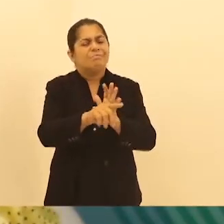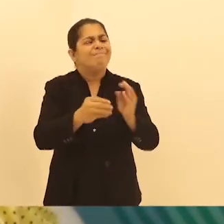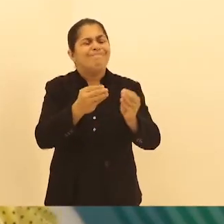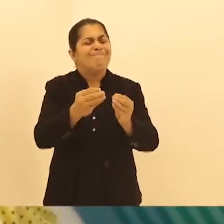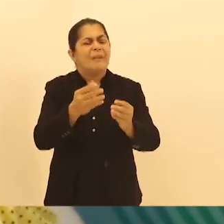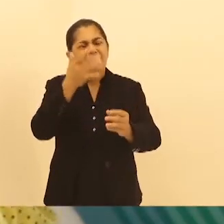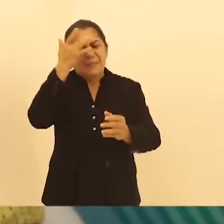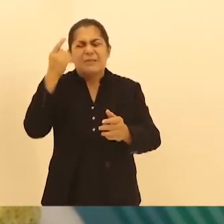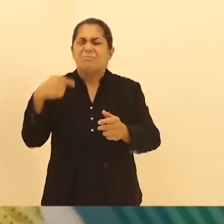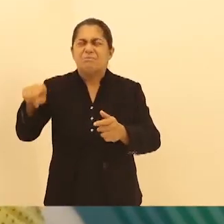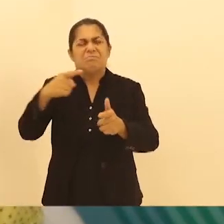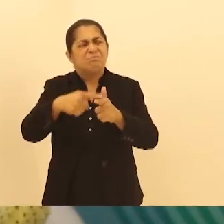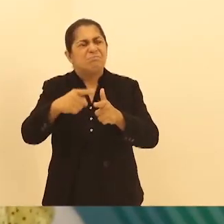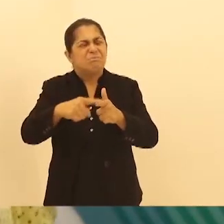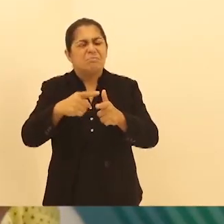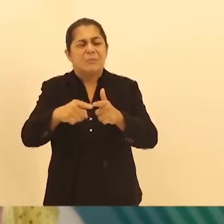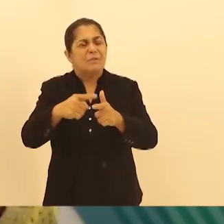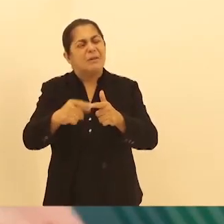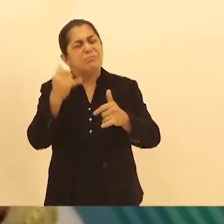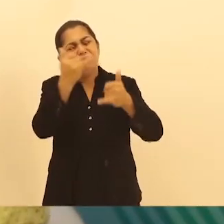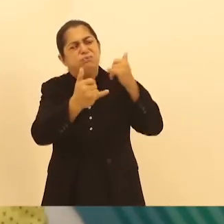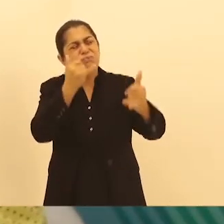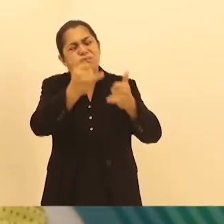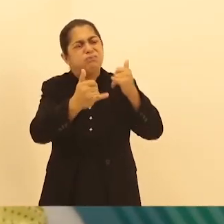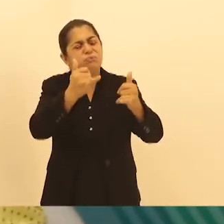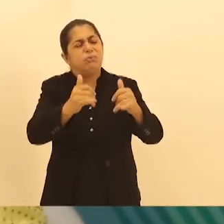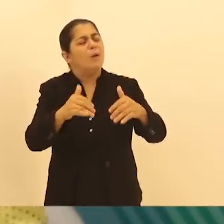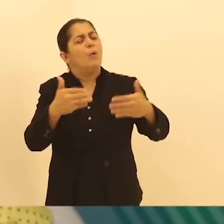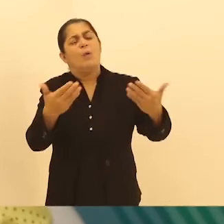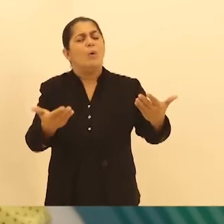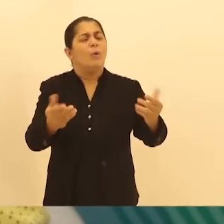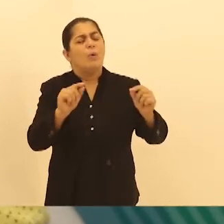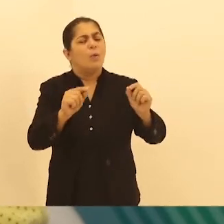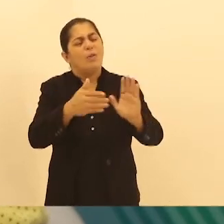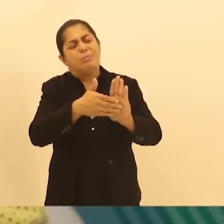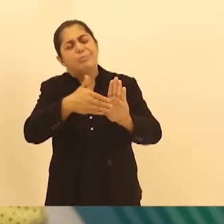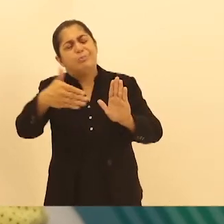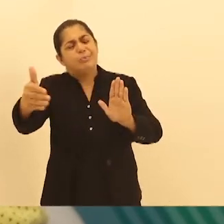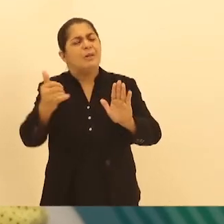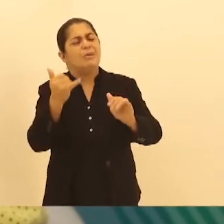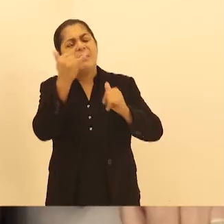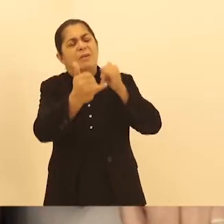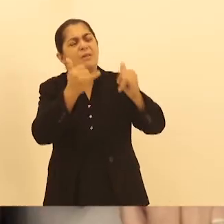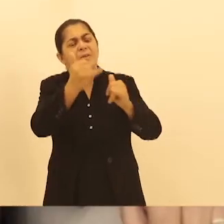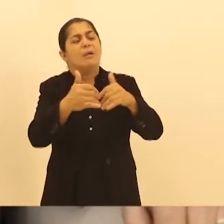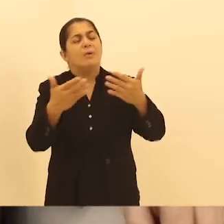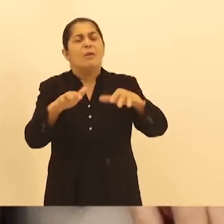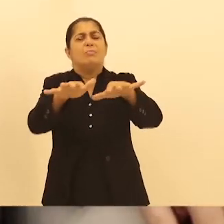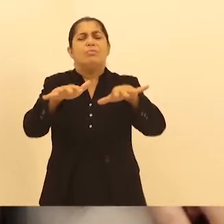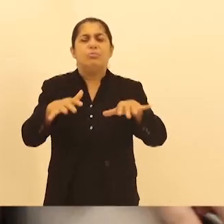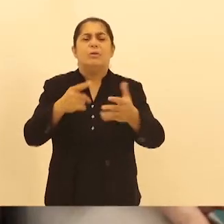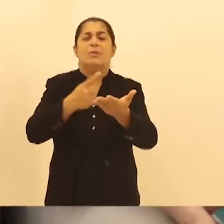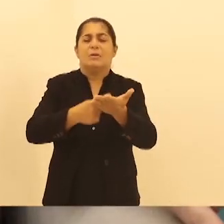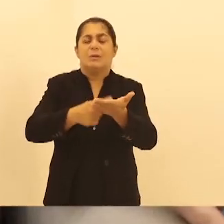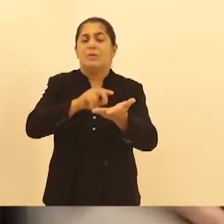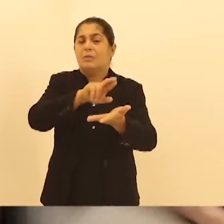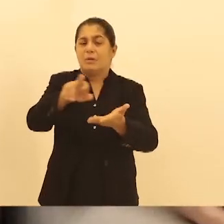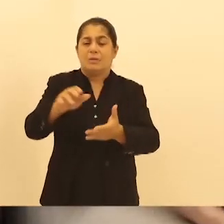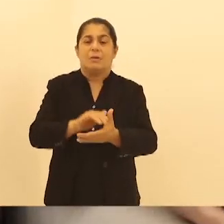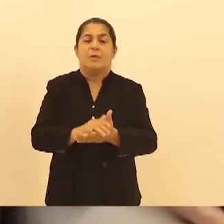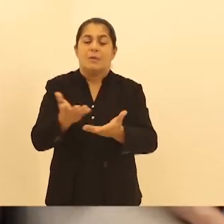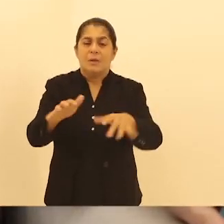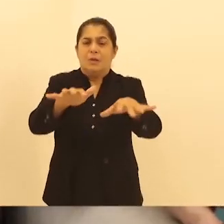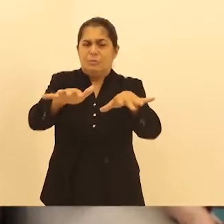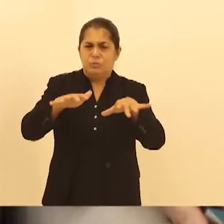os principais problemas e preocupações apresentadas pela população nas audiências públicas as audiências públicas